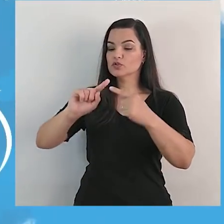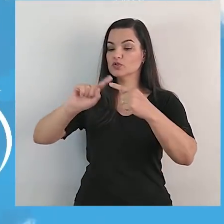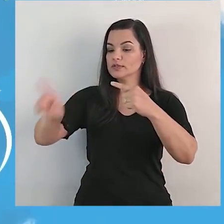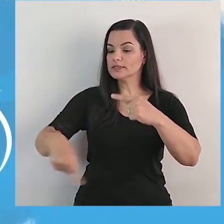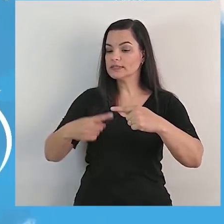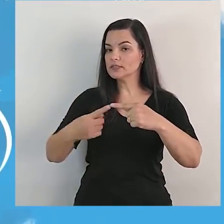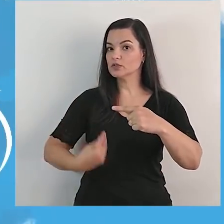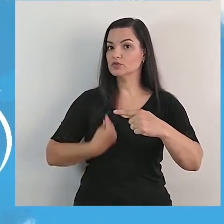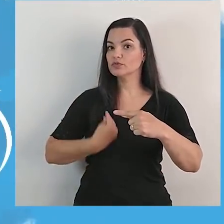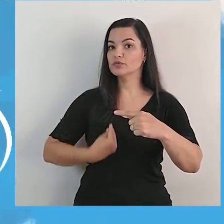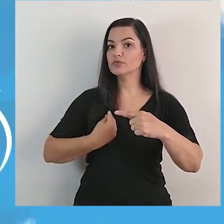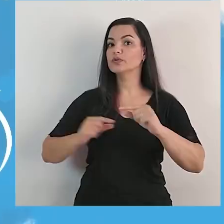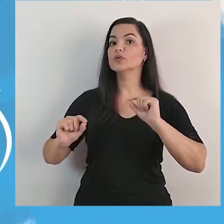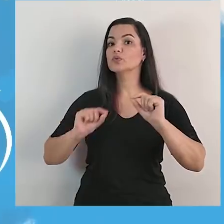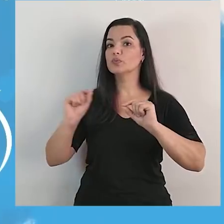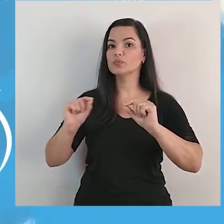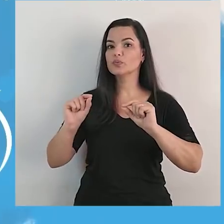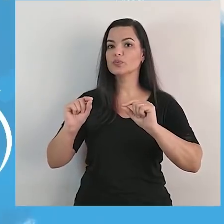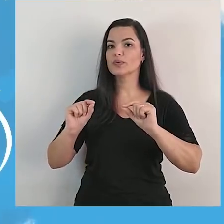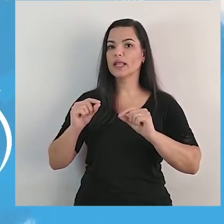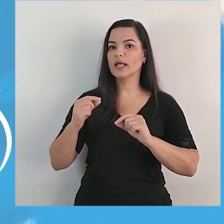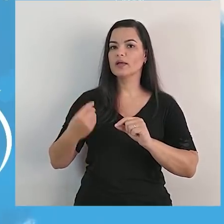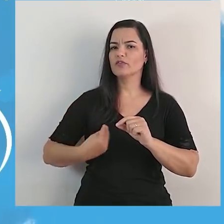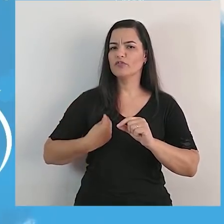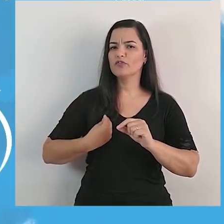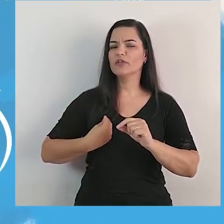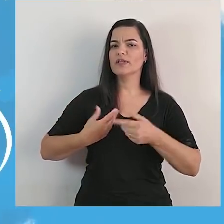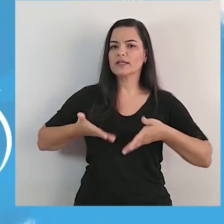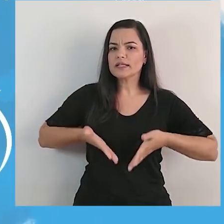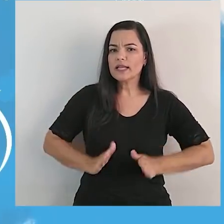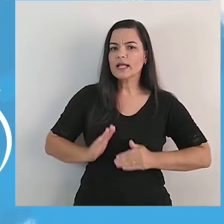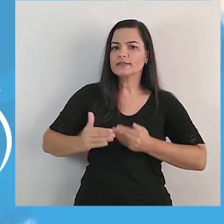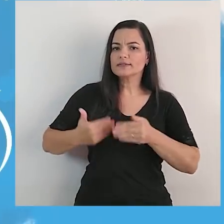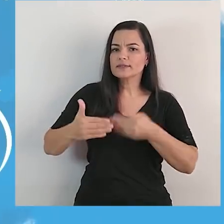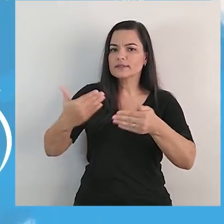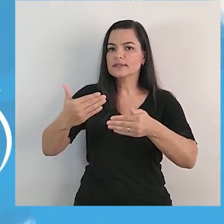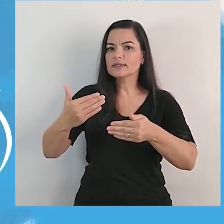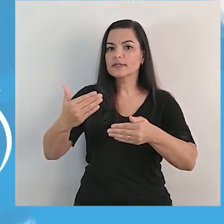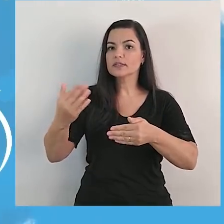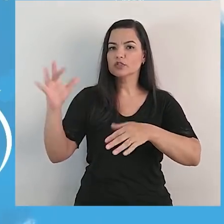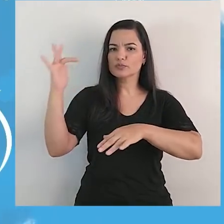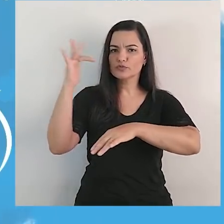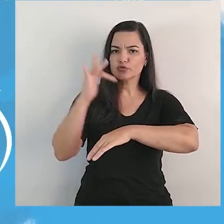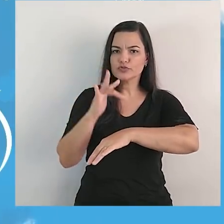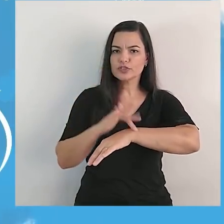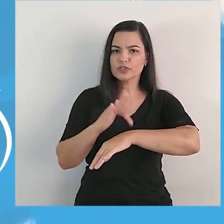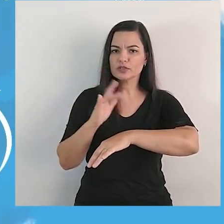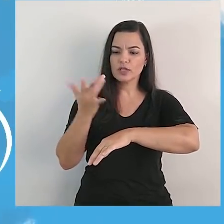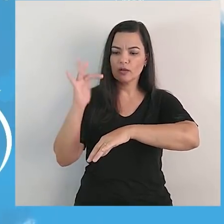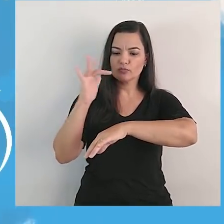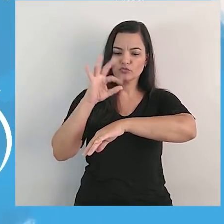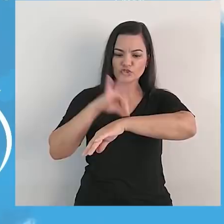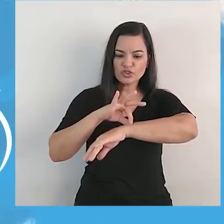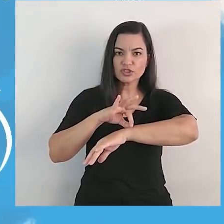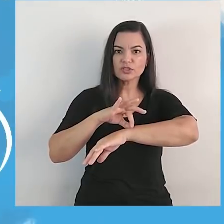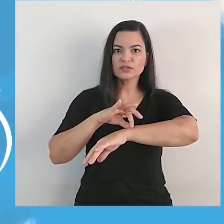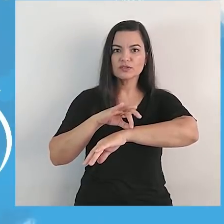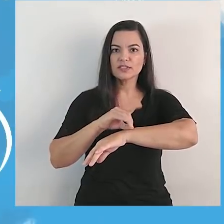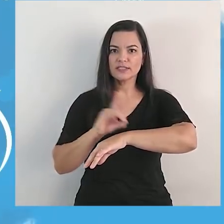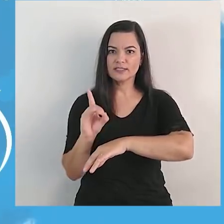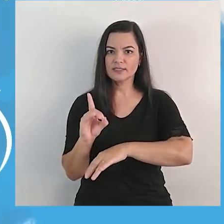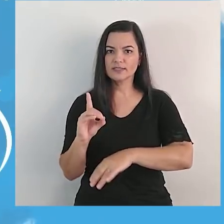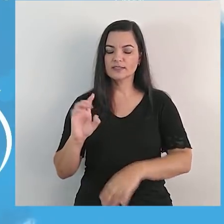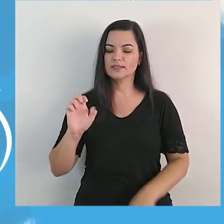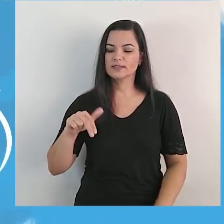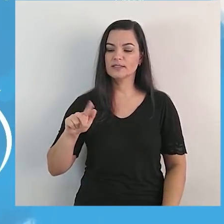o ciclo de vida, o ciclo de desenvolvimento da dengue? Então nós temos